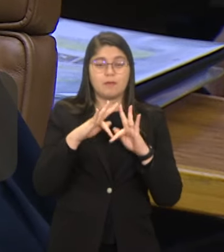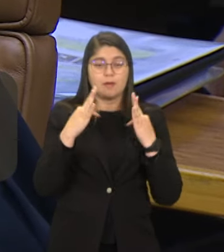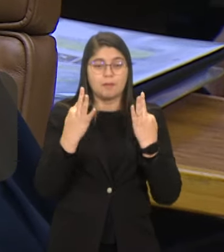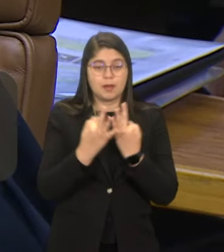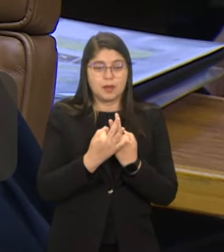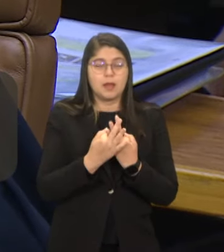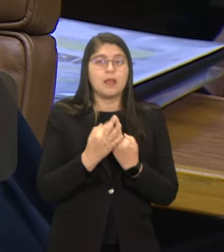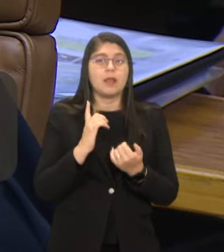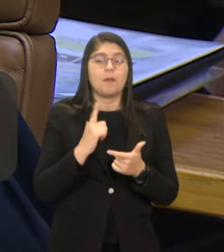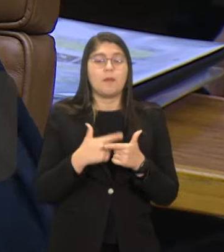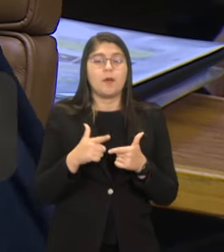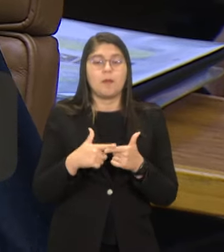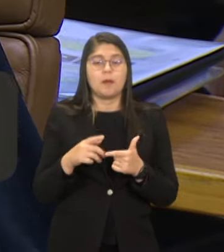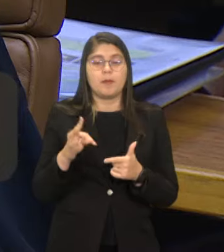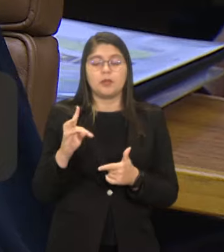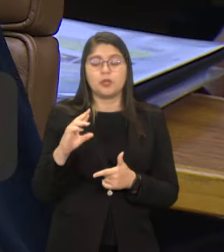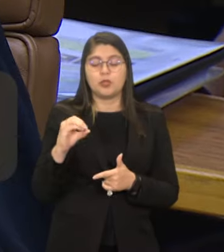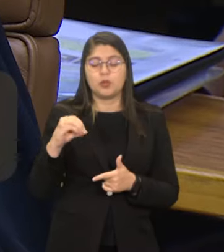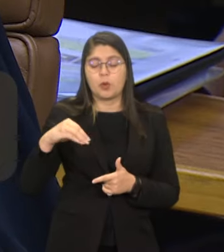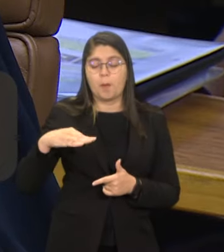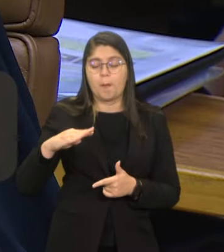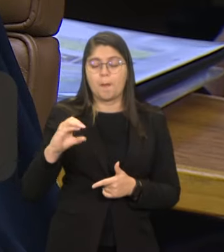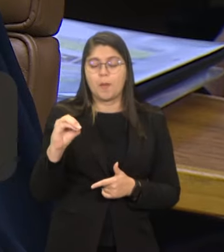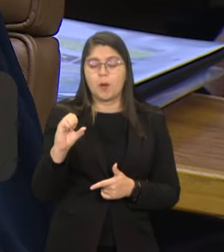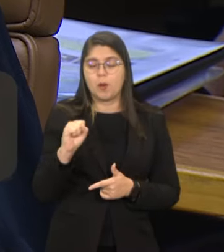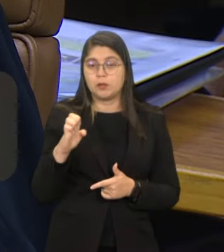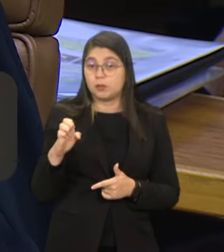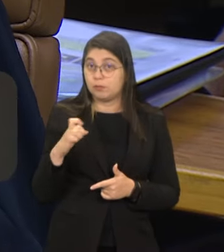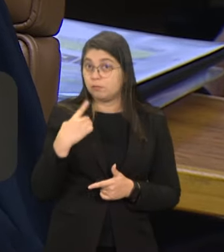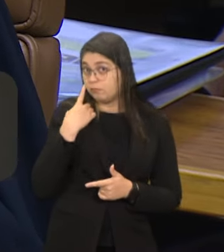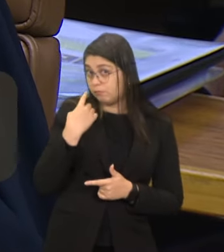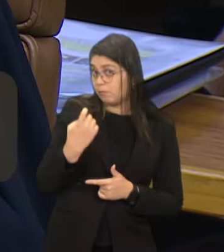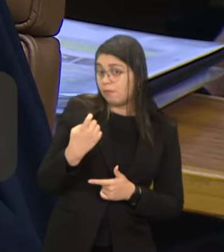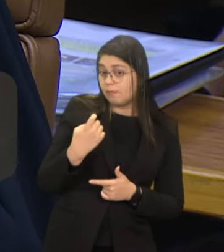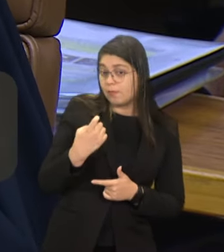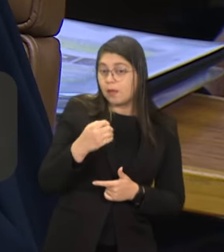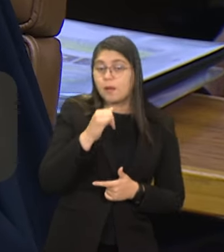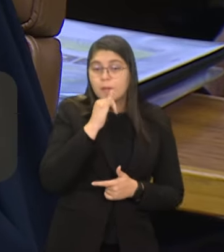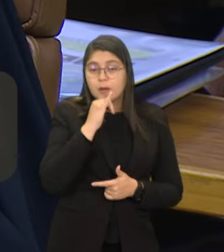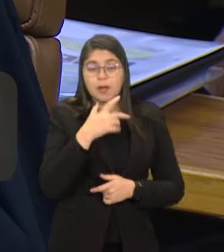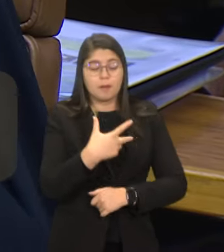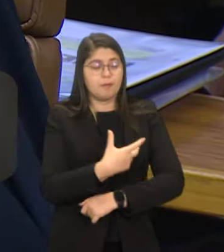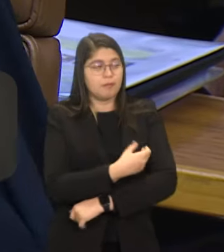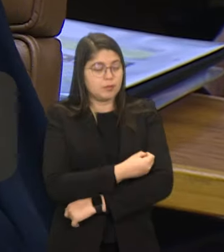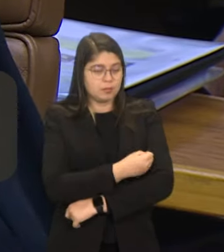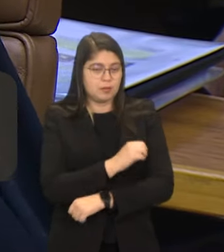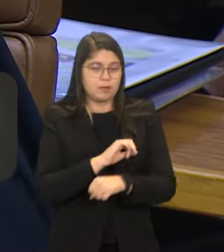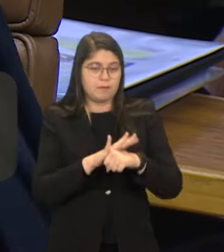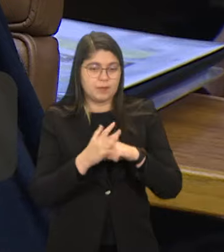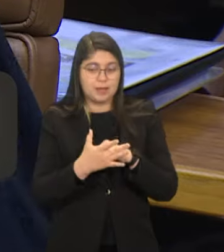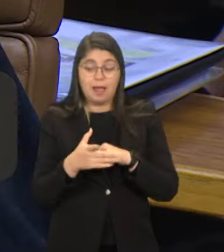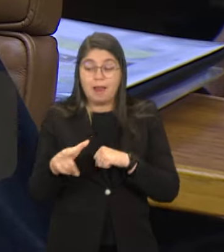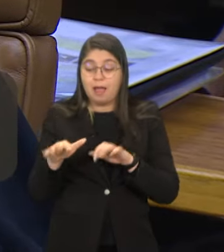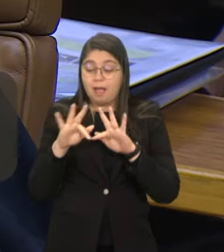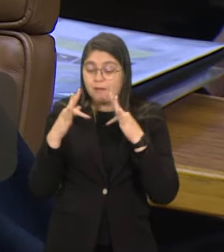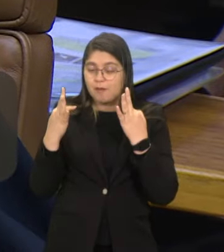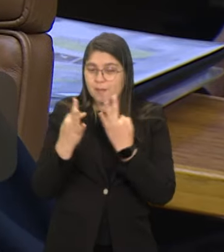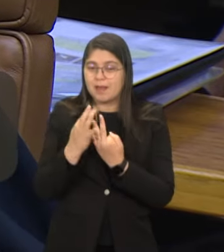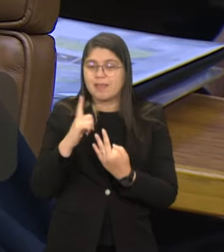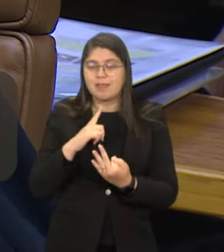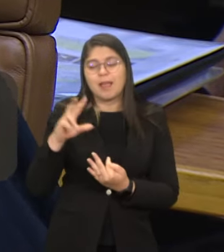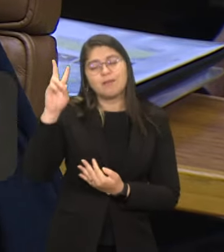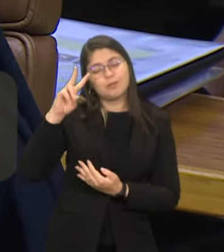trombolítico. E isso é interessante, quer dizer, até para que se busque uma vacina da Covid-19, aquela família que tem um histórico